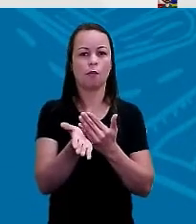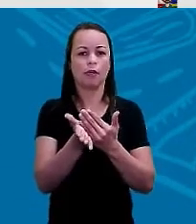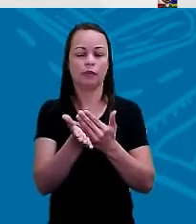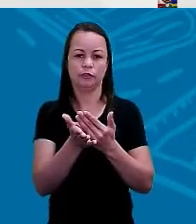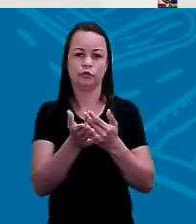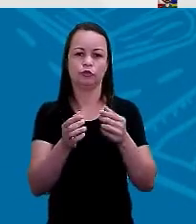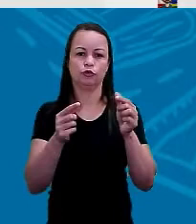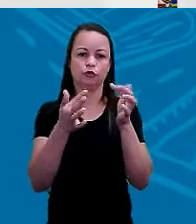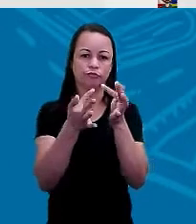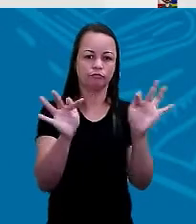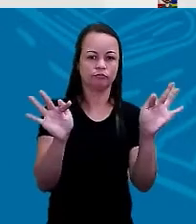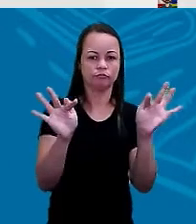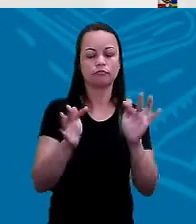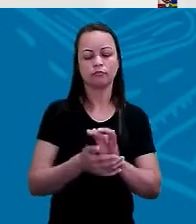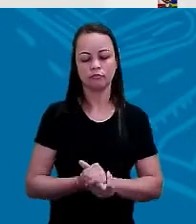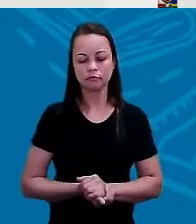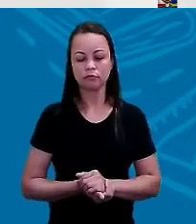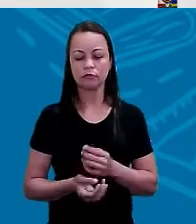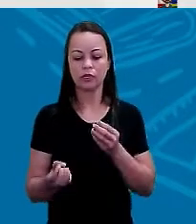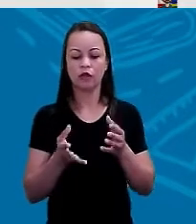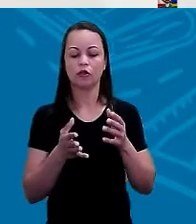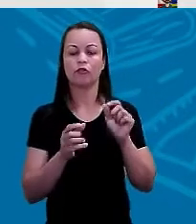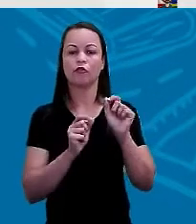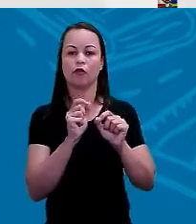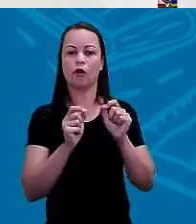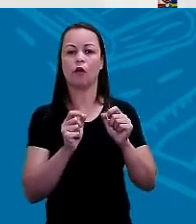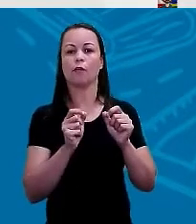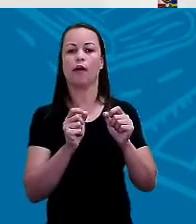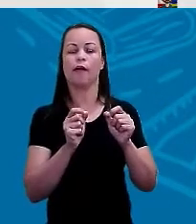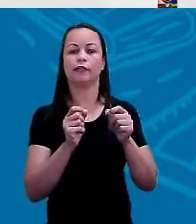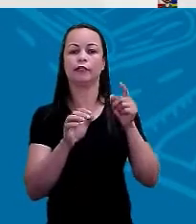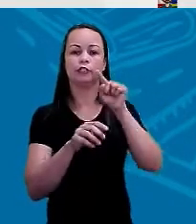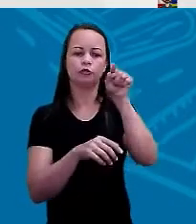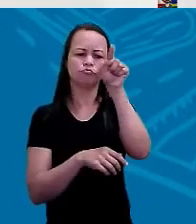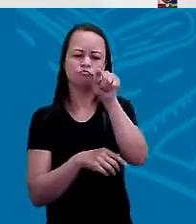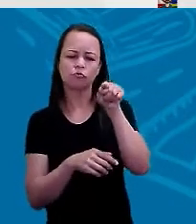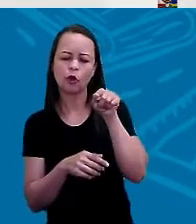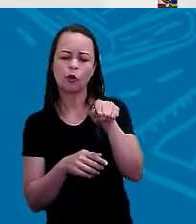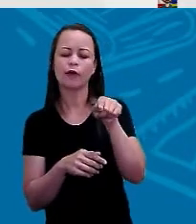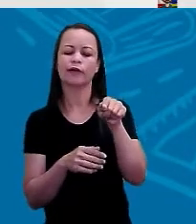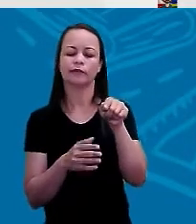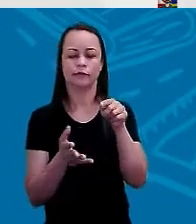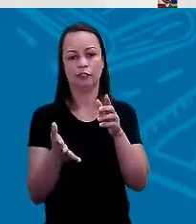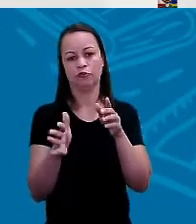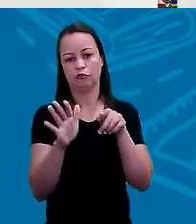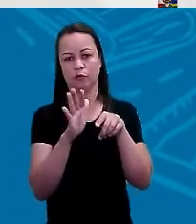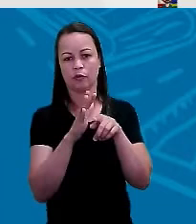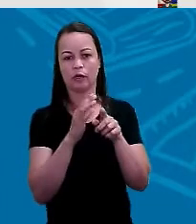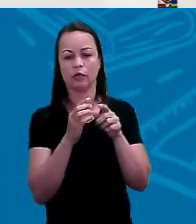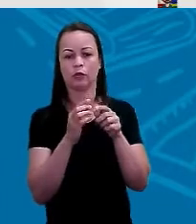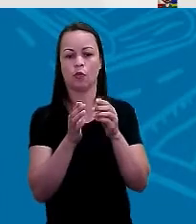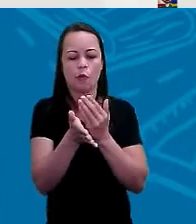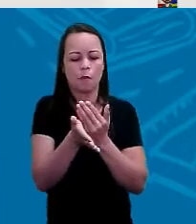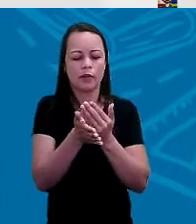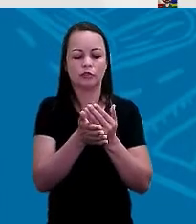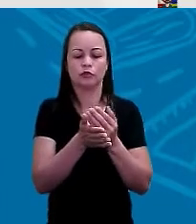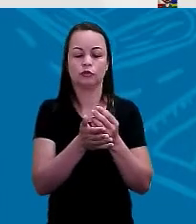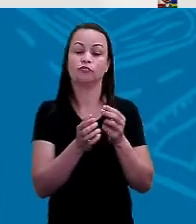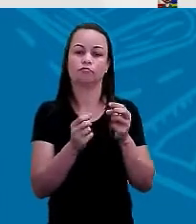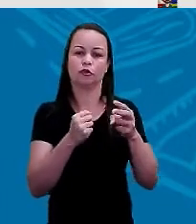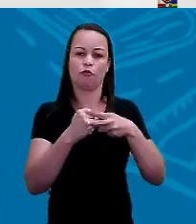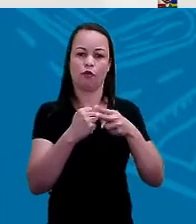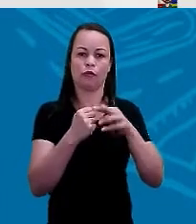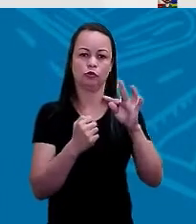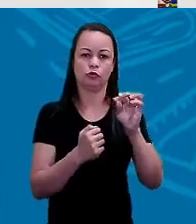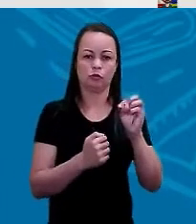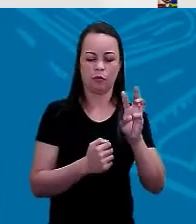interrogativa. Forma interrogativa do past continuous é só colocar o verbo to be no início da frase. Ou seja,